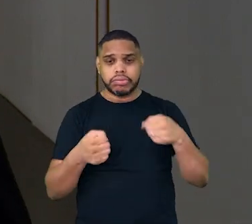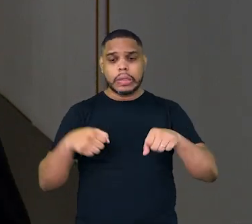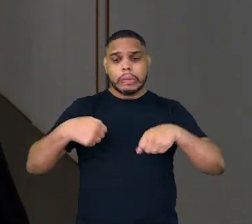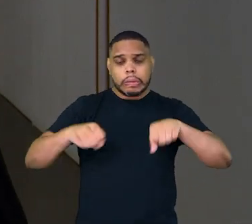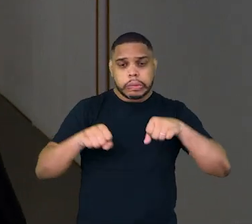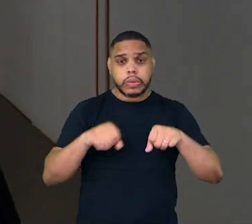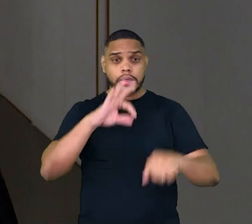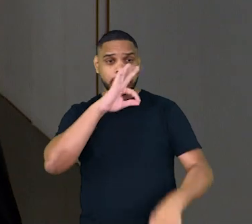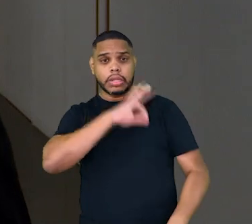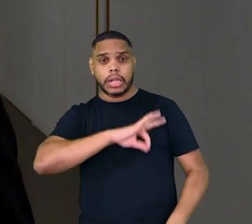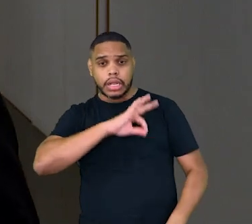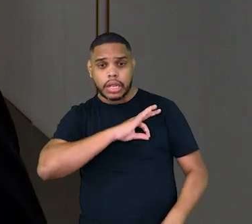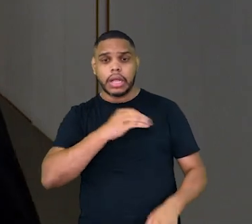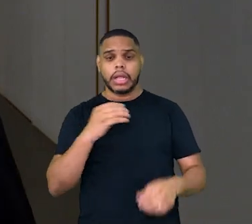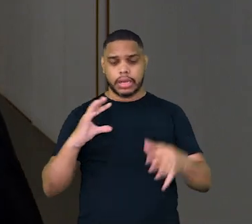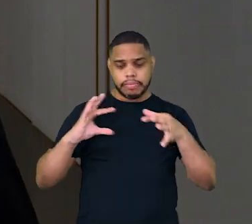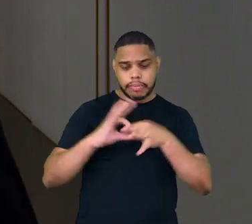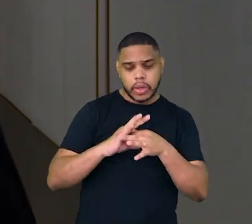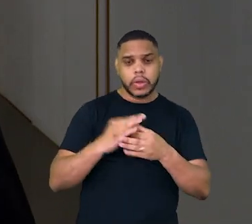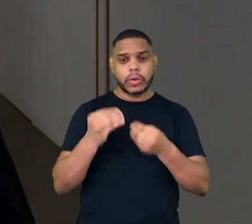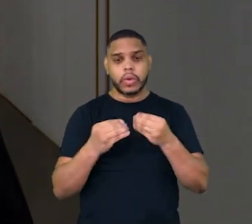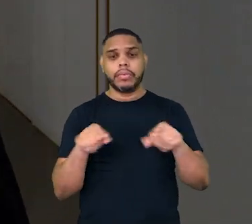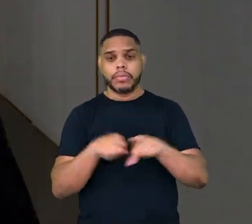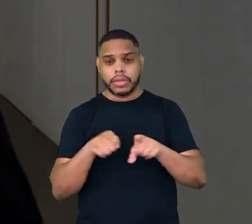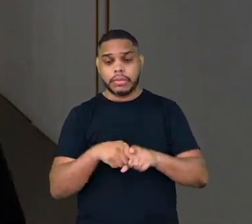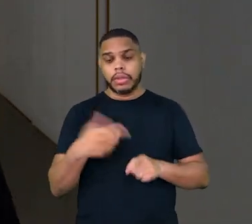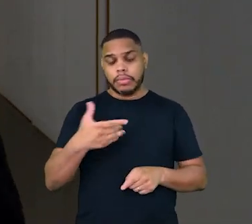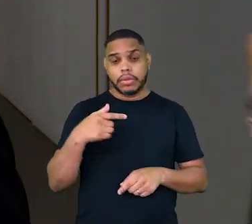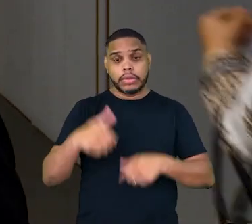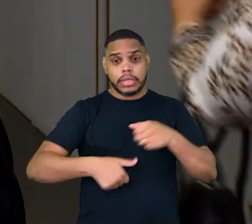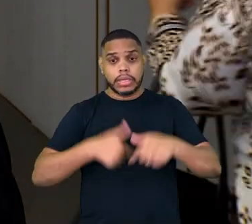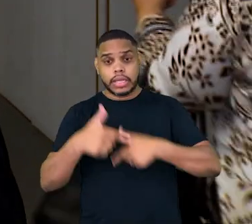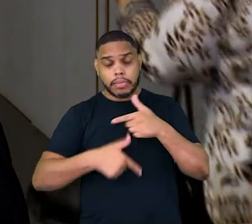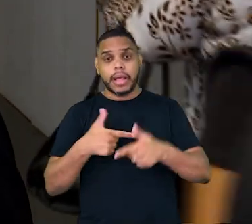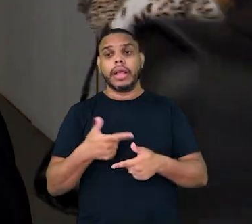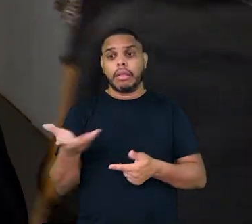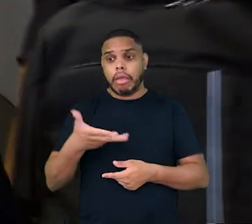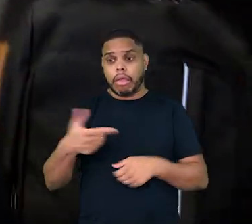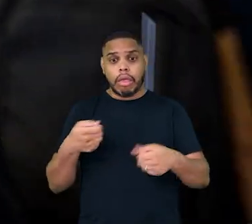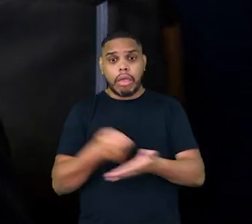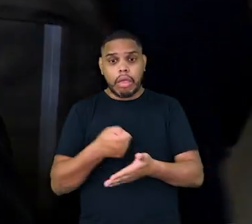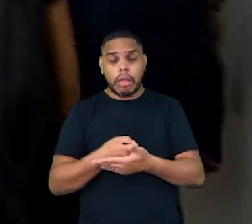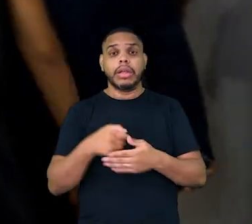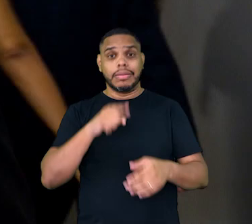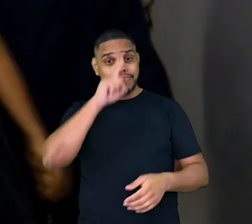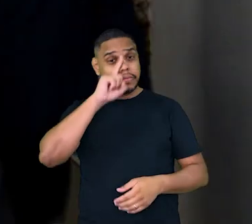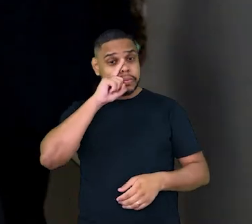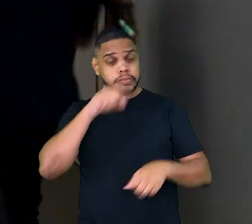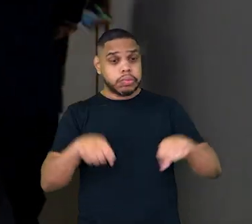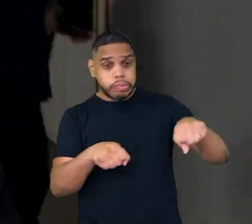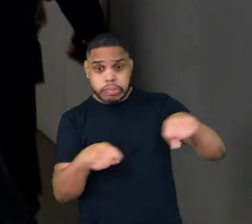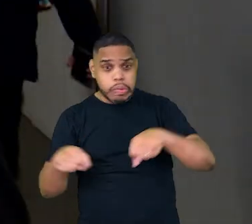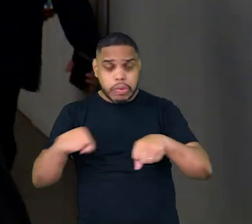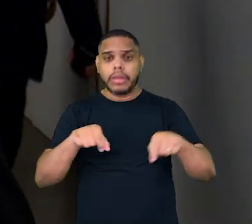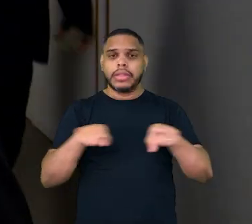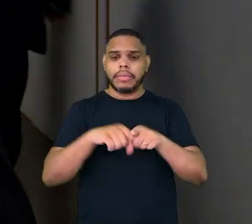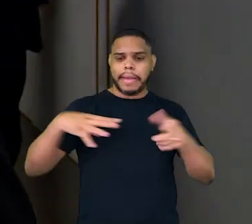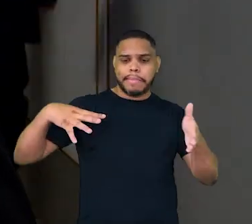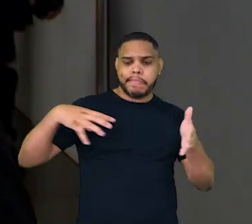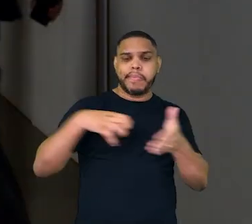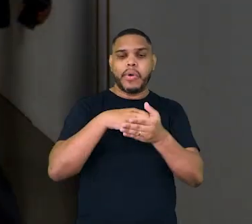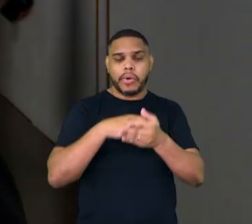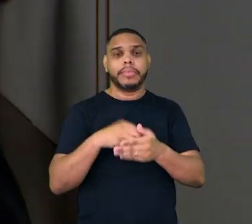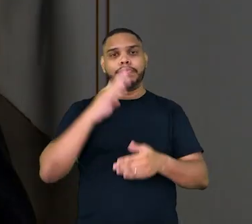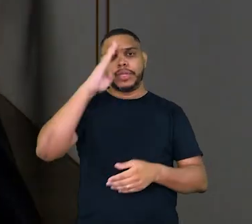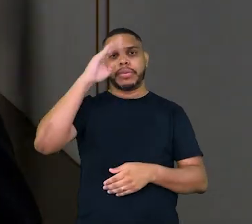desvinculação de remuneração da velocidade com que se entrega, ou seja, a gente submeter os riscos. O número de acidentados